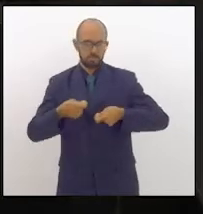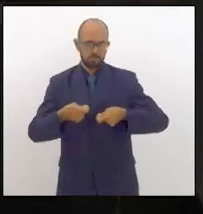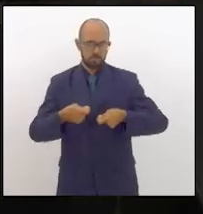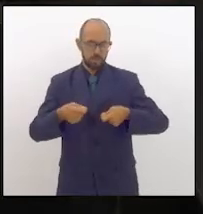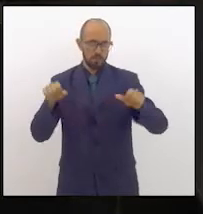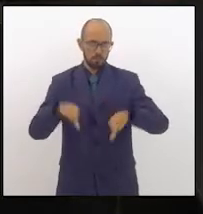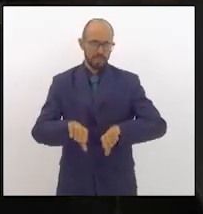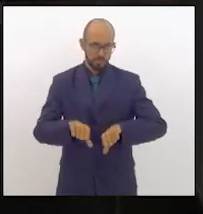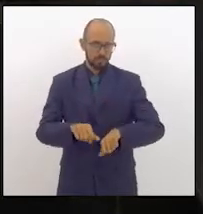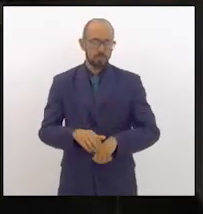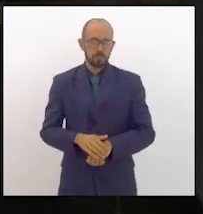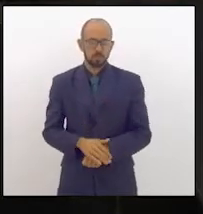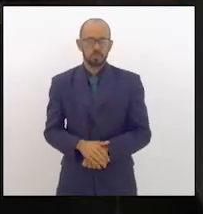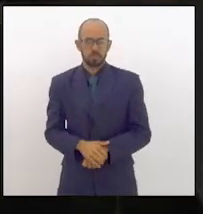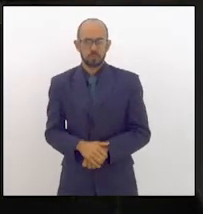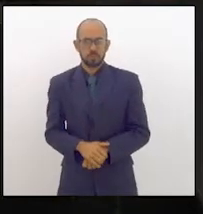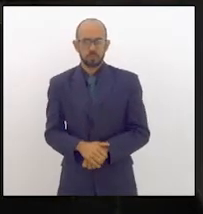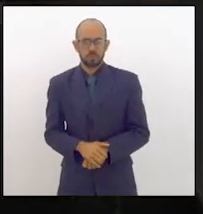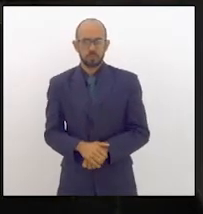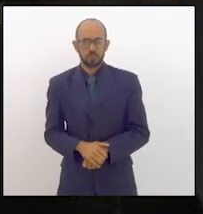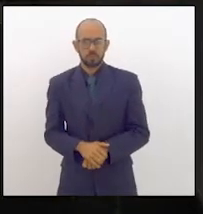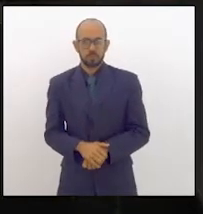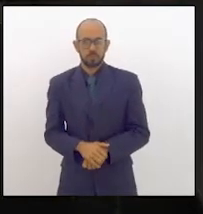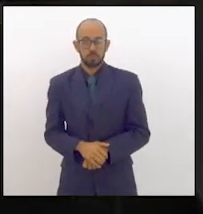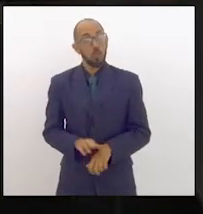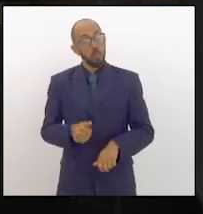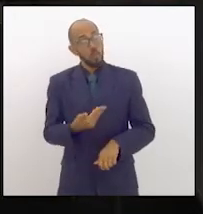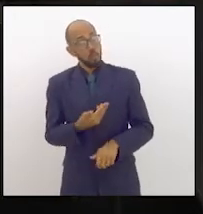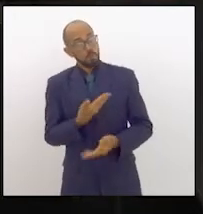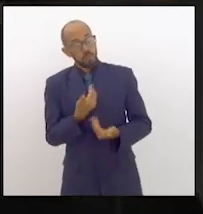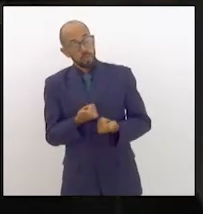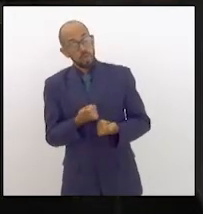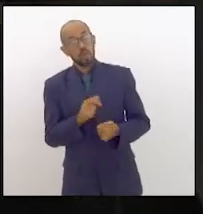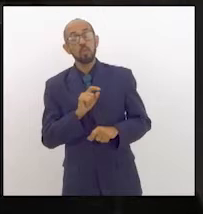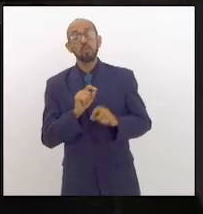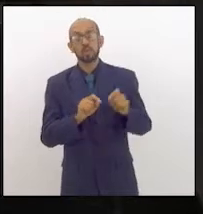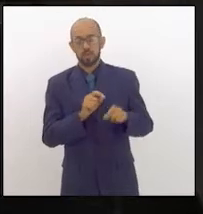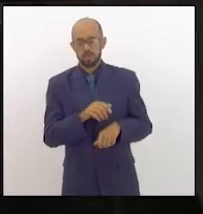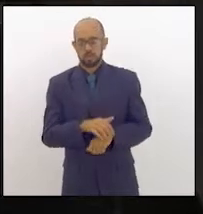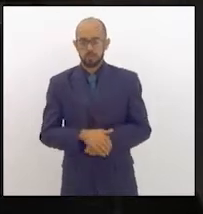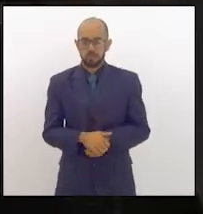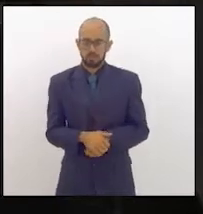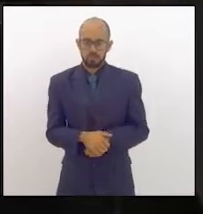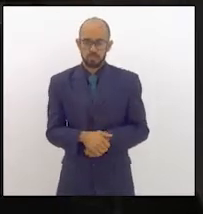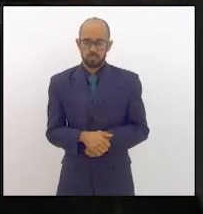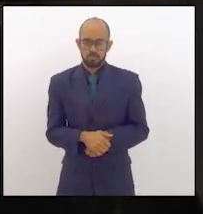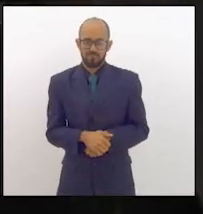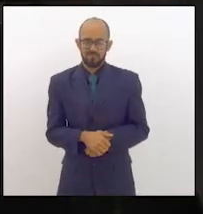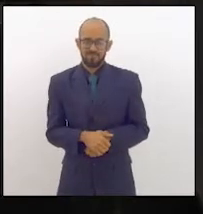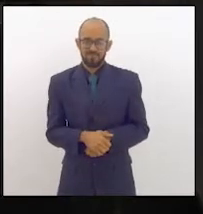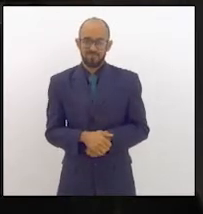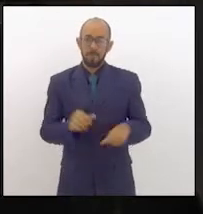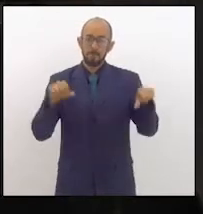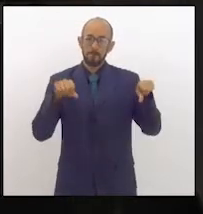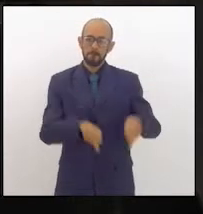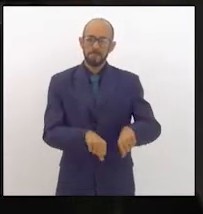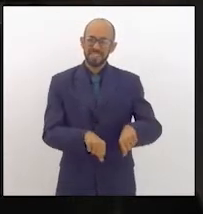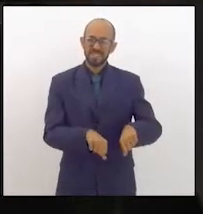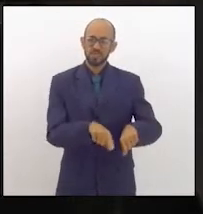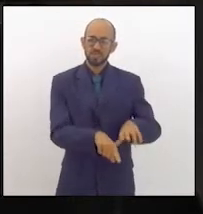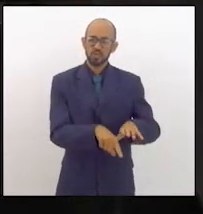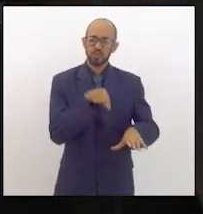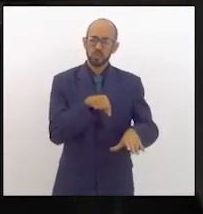é péssima é o melhor péssima escolha de prioridade